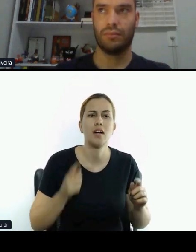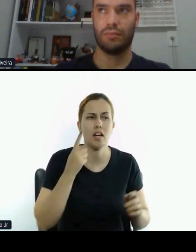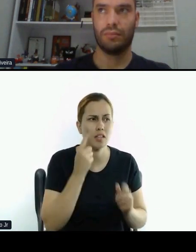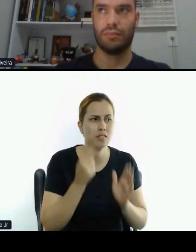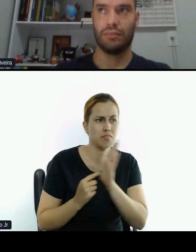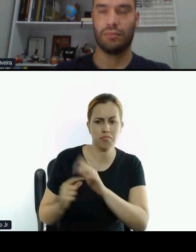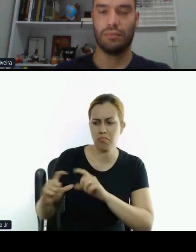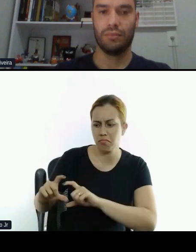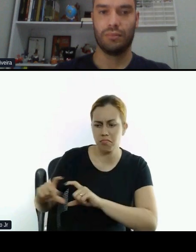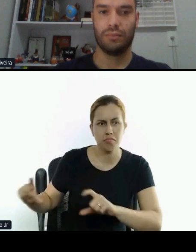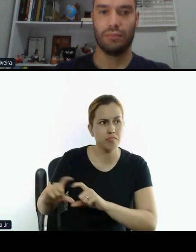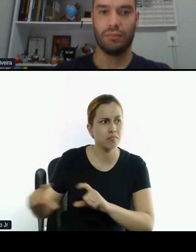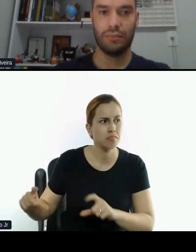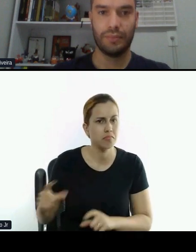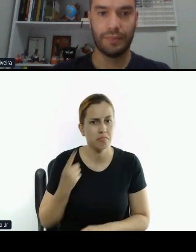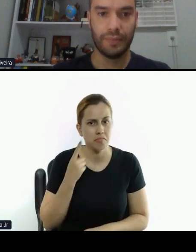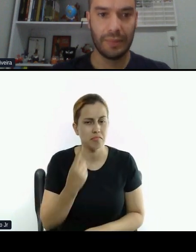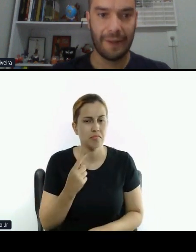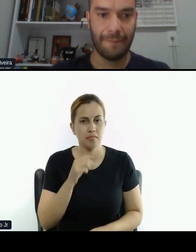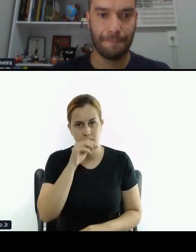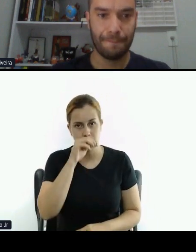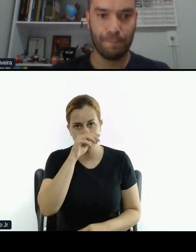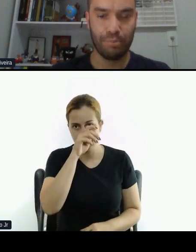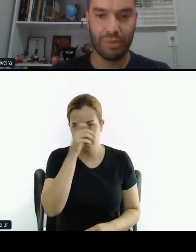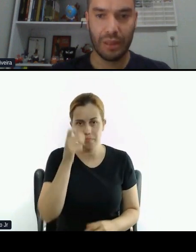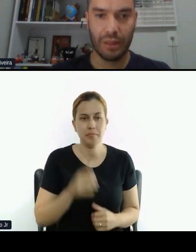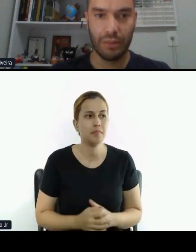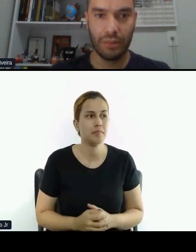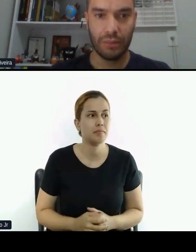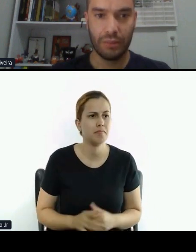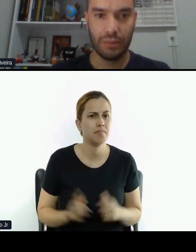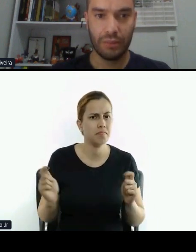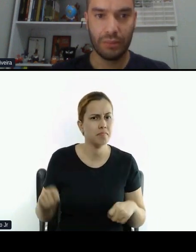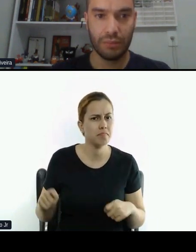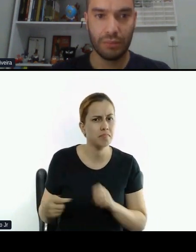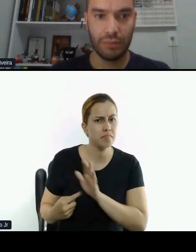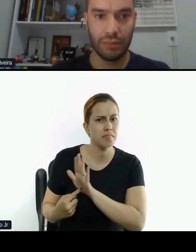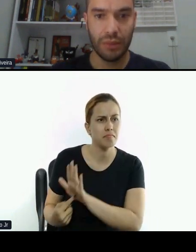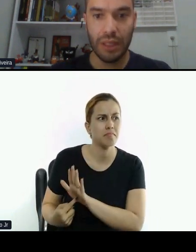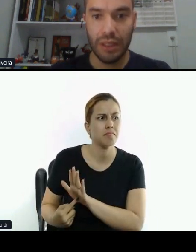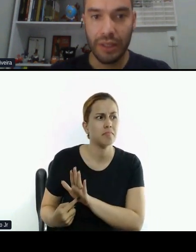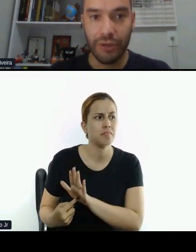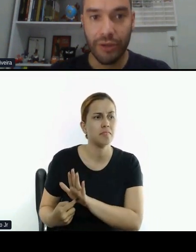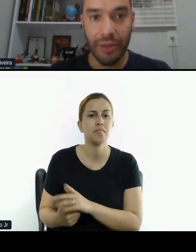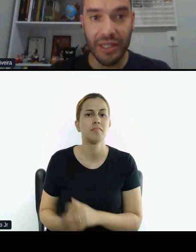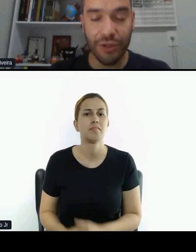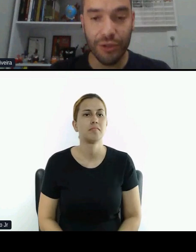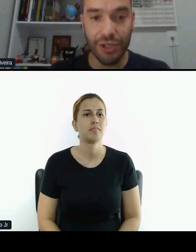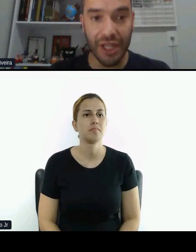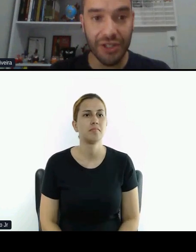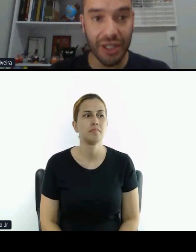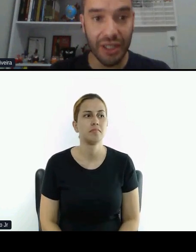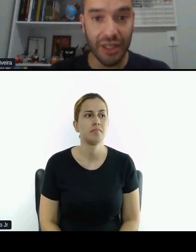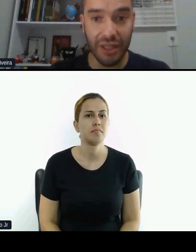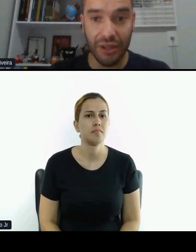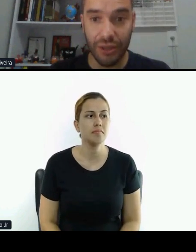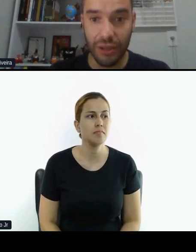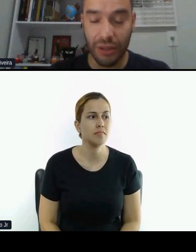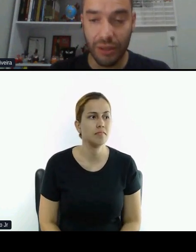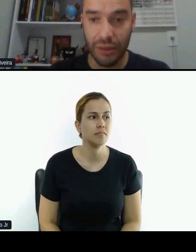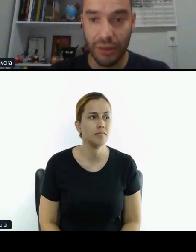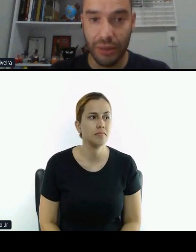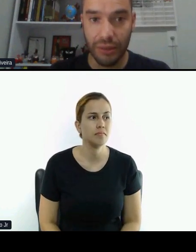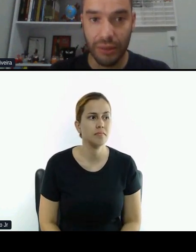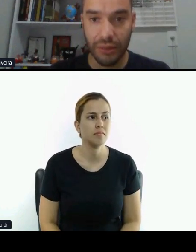se está disponível. Eu acho que eu cheguei a jogar, não. Deixa eu Não apertar aqui apareceu no dentro. chat ainda.